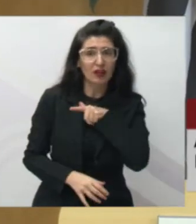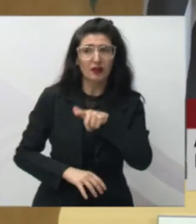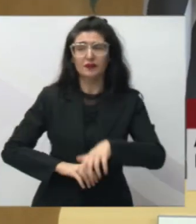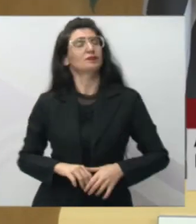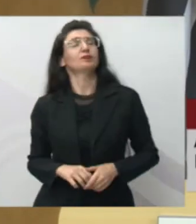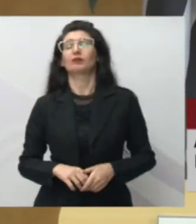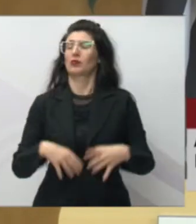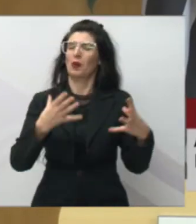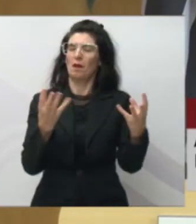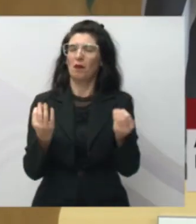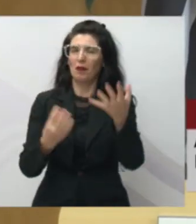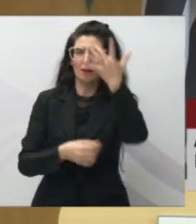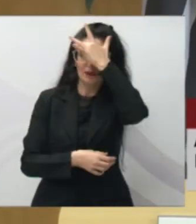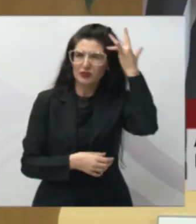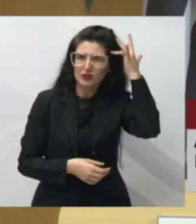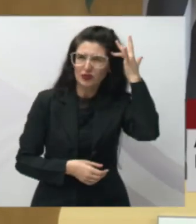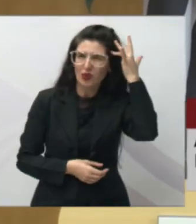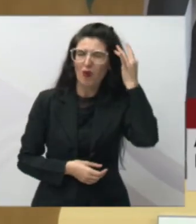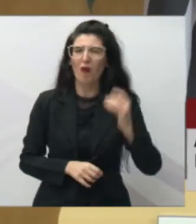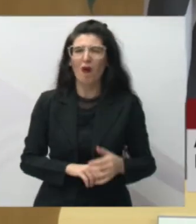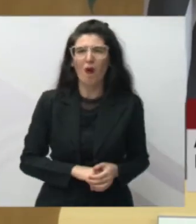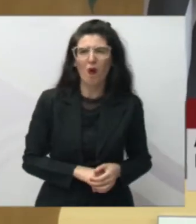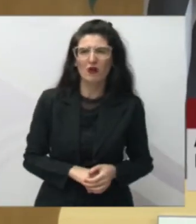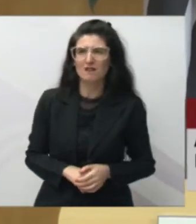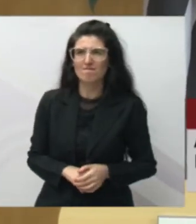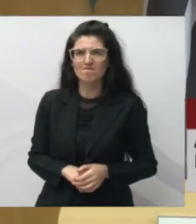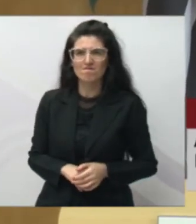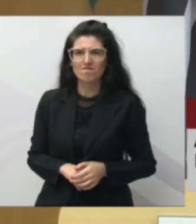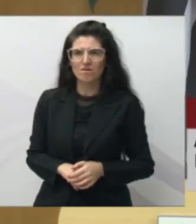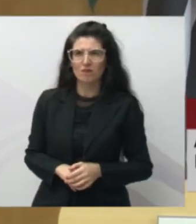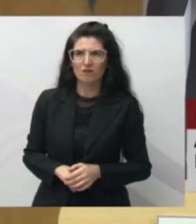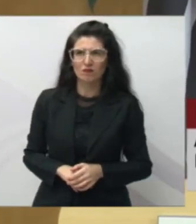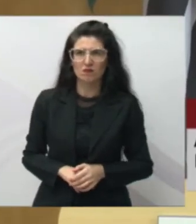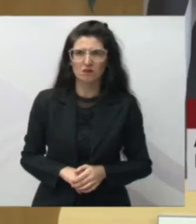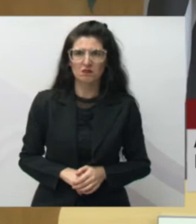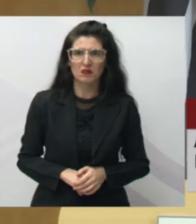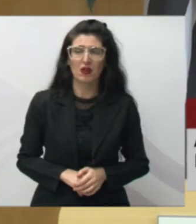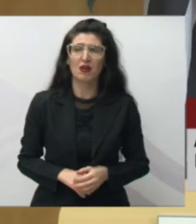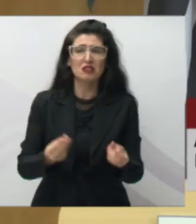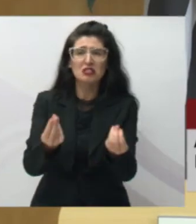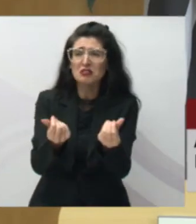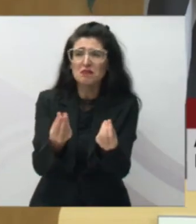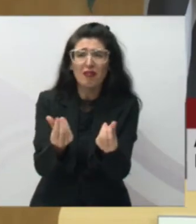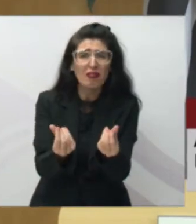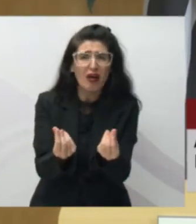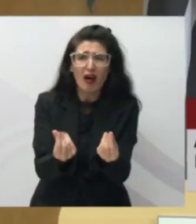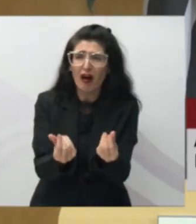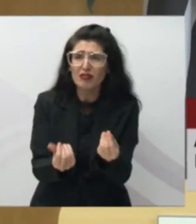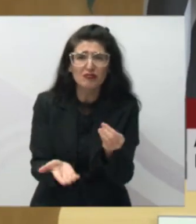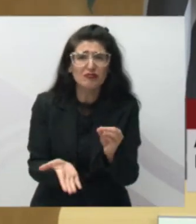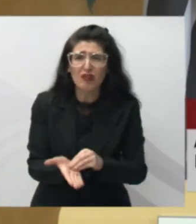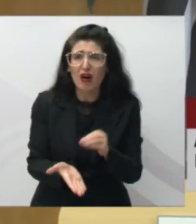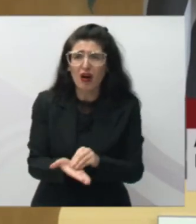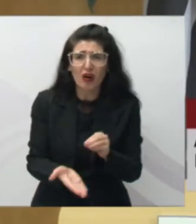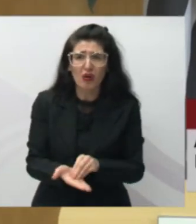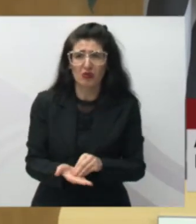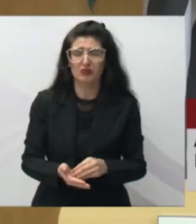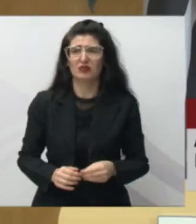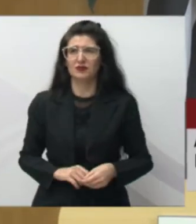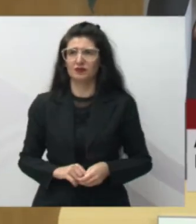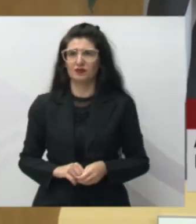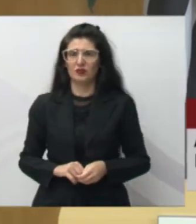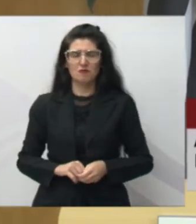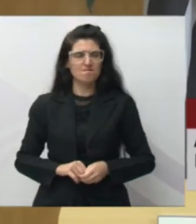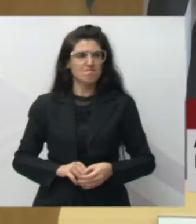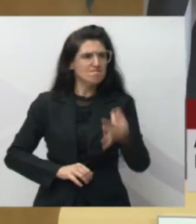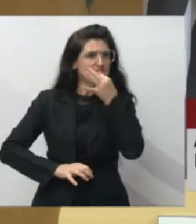nas pessoas, parece que as pessoas querem acabar com isso, que eu ainda falo que é a única democracia que nós temos direito